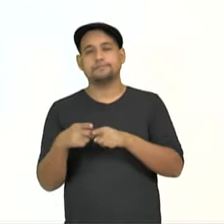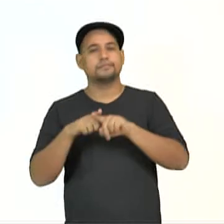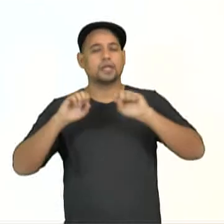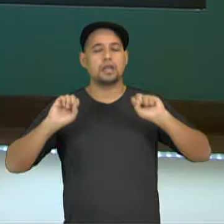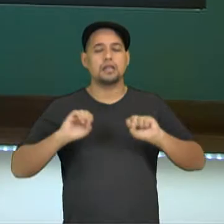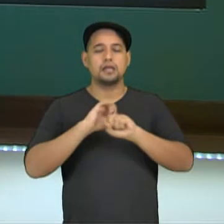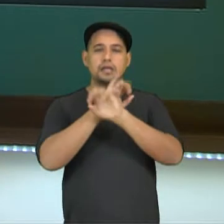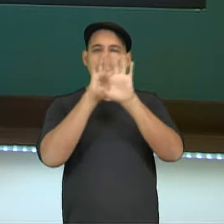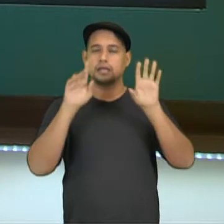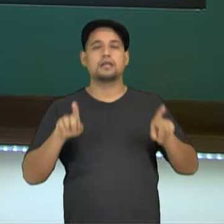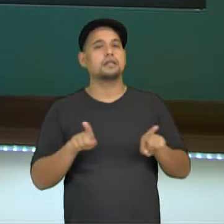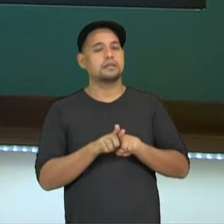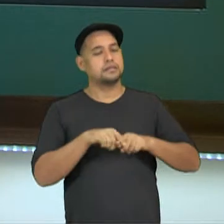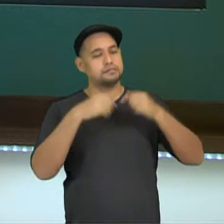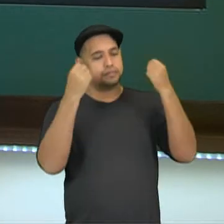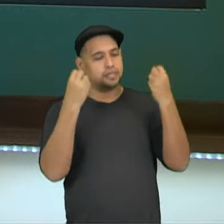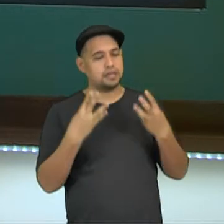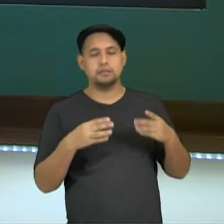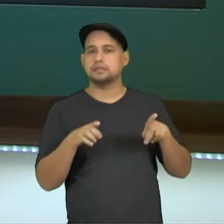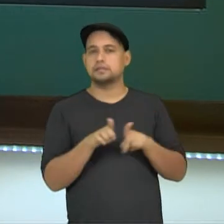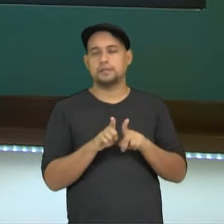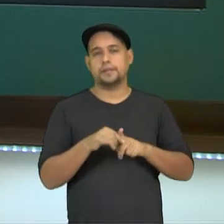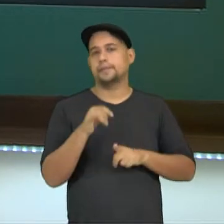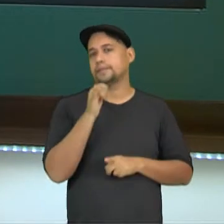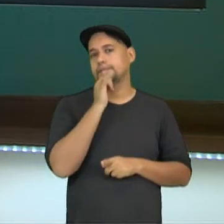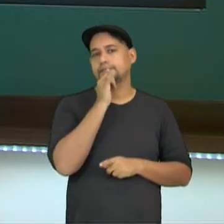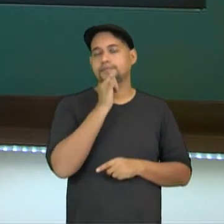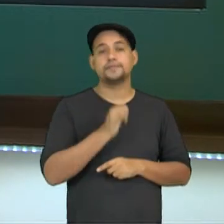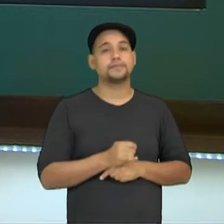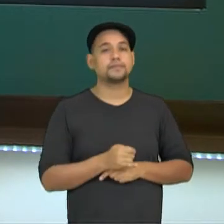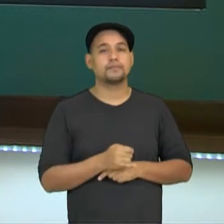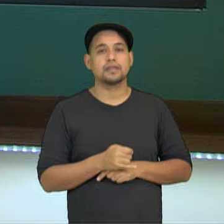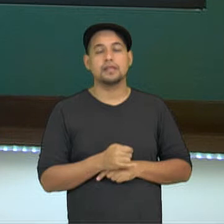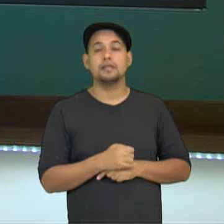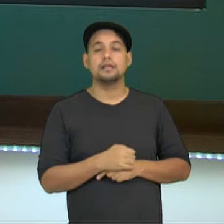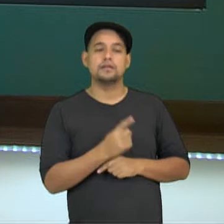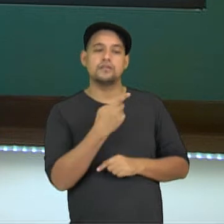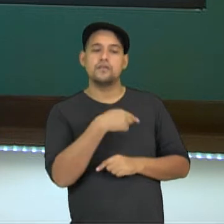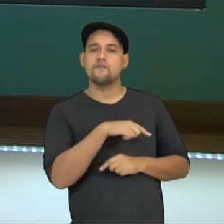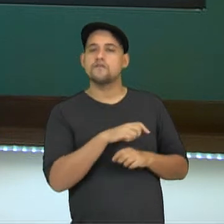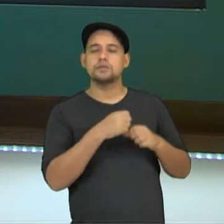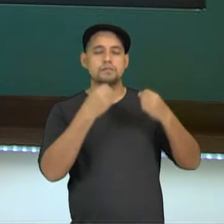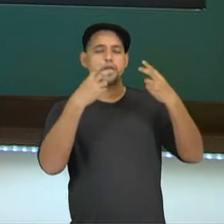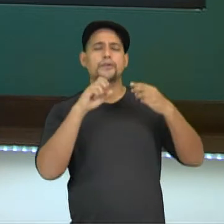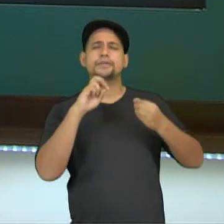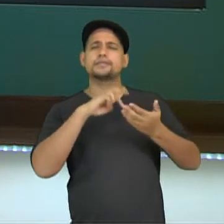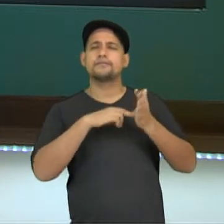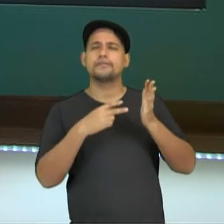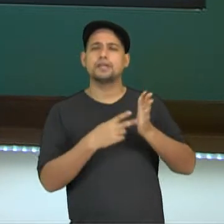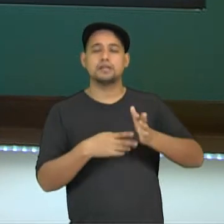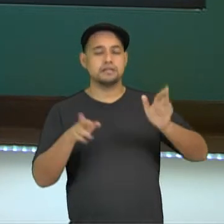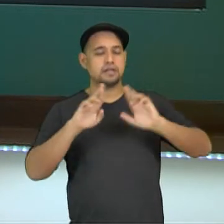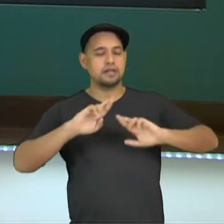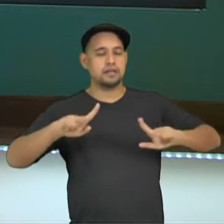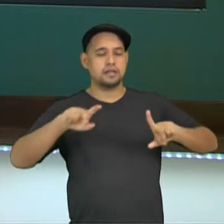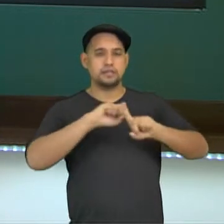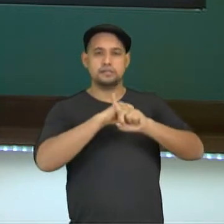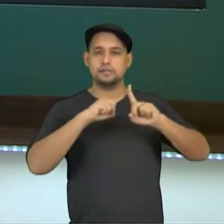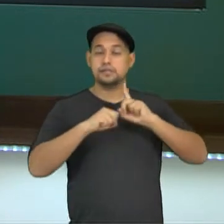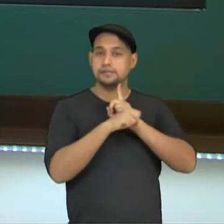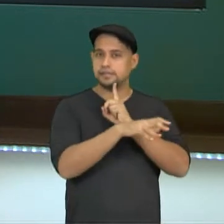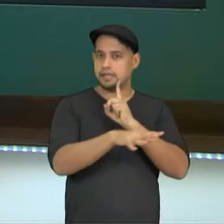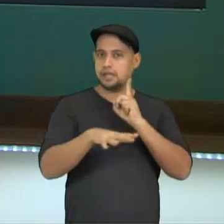uma explicação. Por exemplo, eu vou explicar o que é desigualdade social, né? O termo.